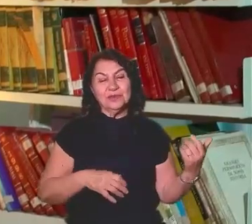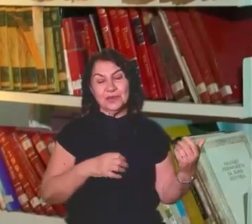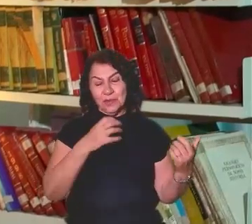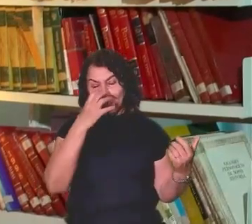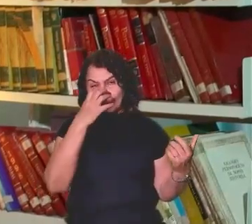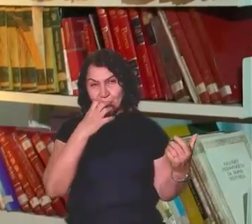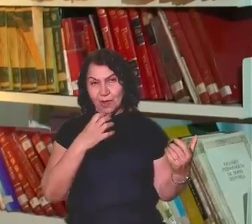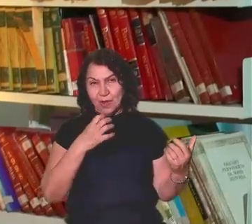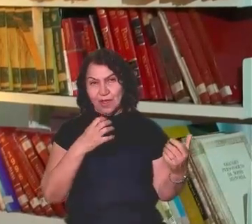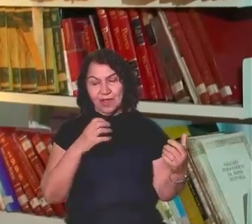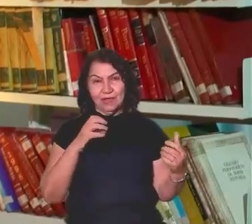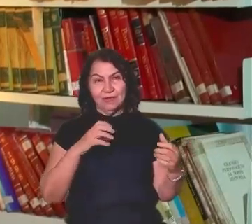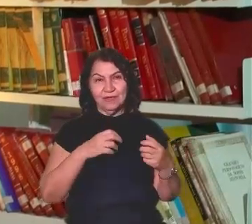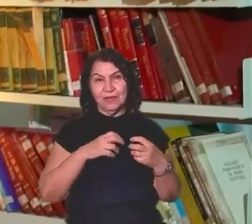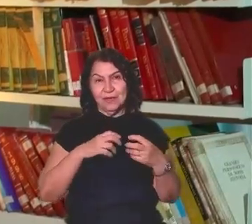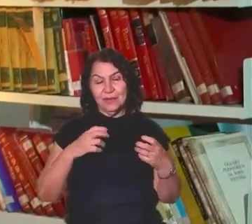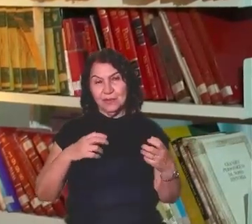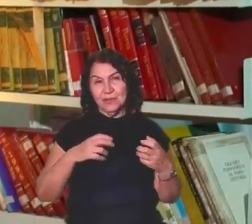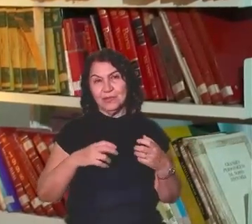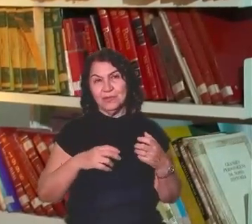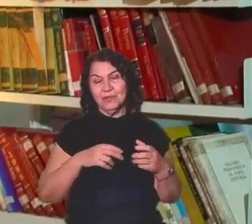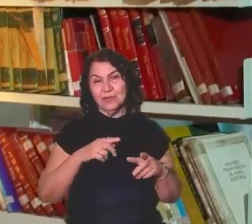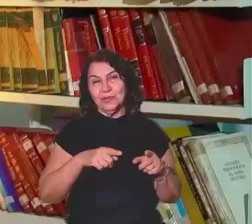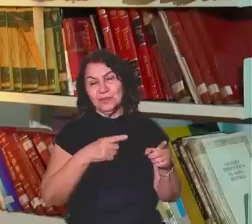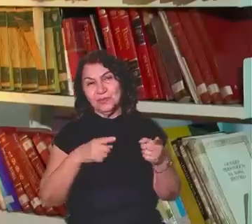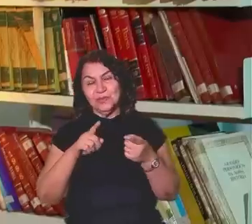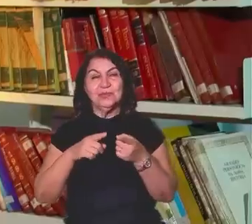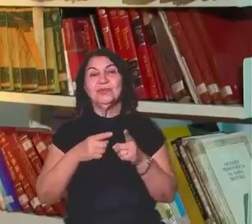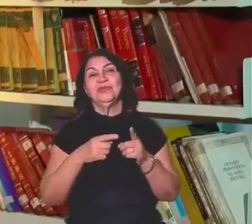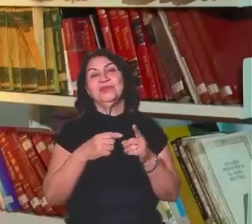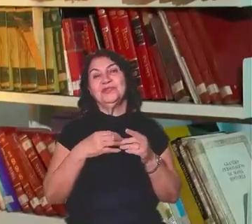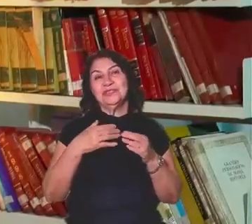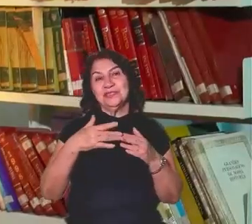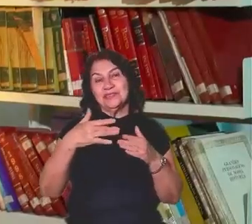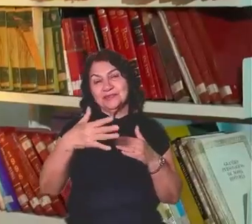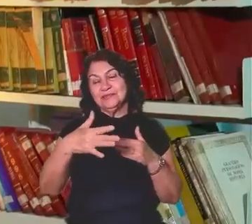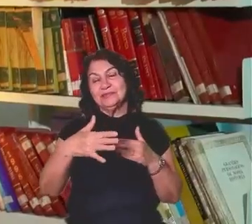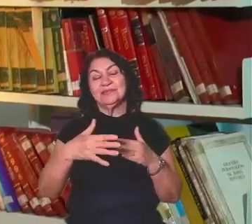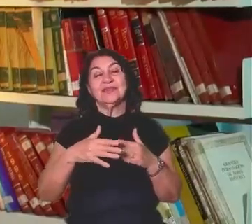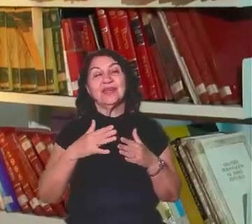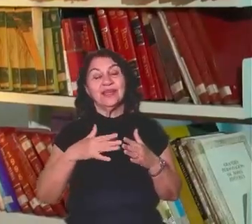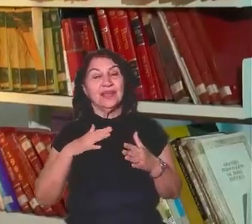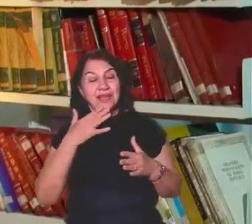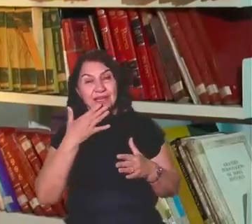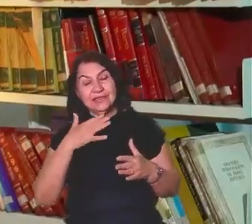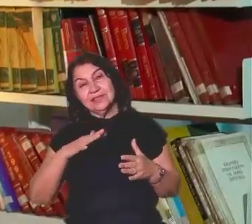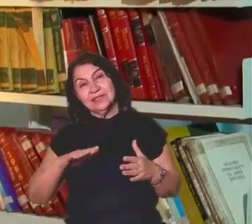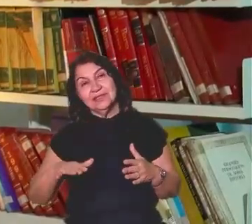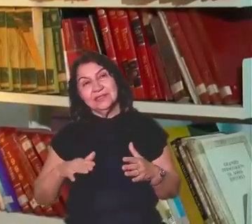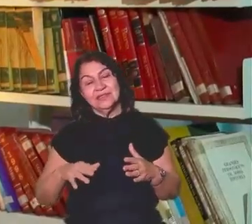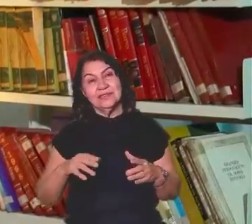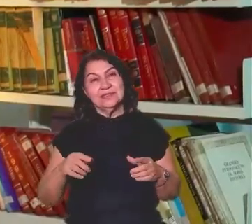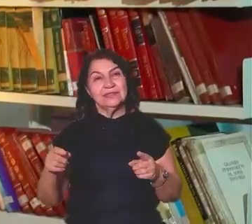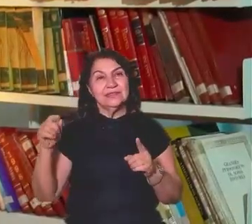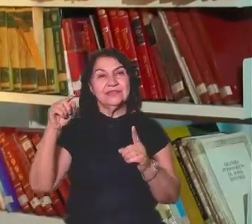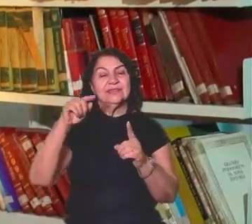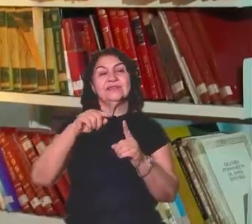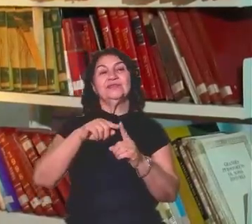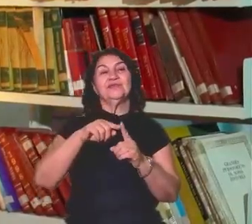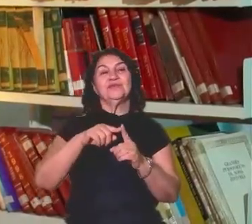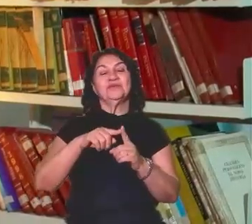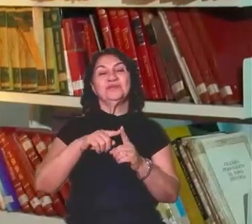violão, o eco do seu violão para falar dessa resistência, para atingir essas crianças e também atingir